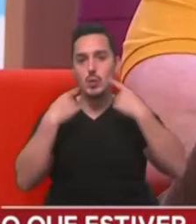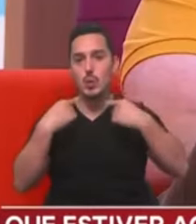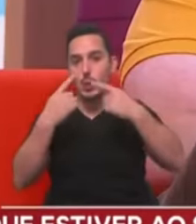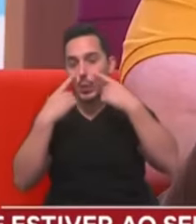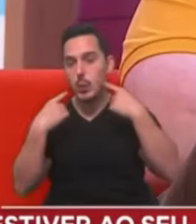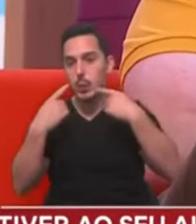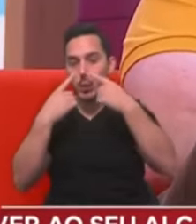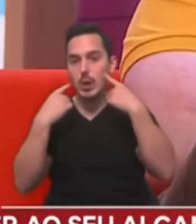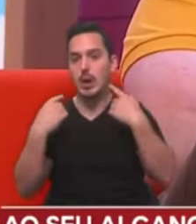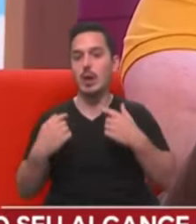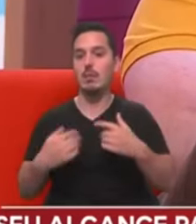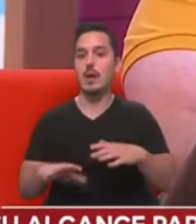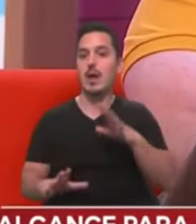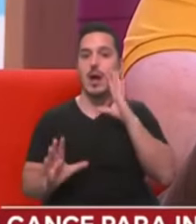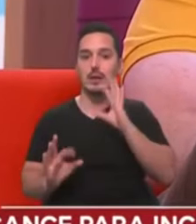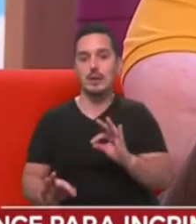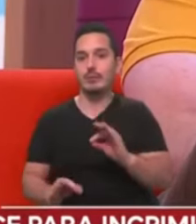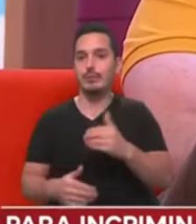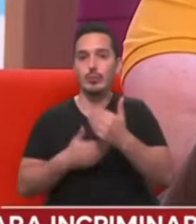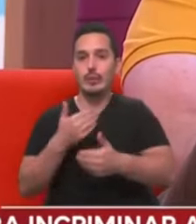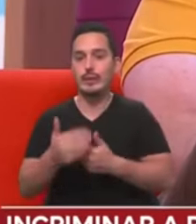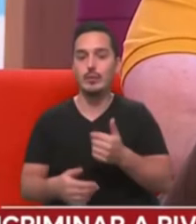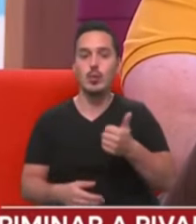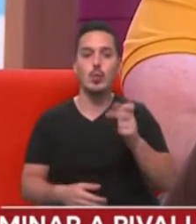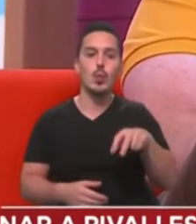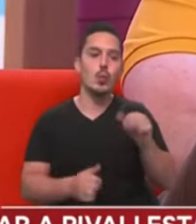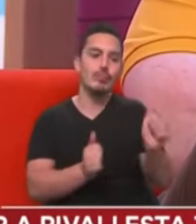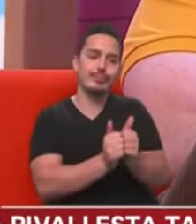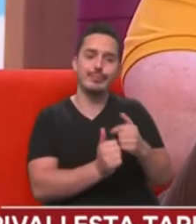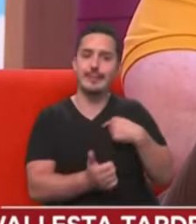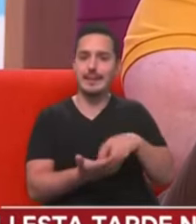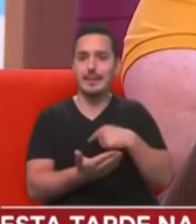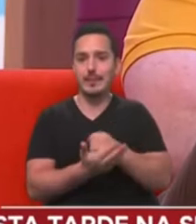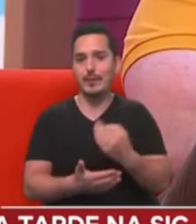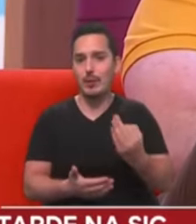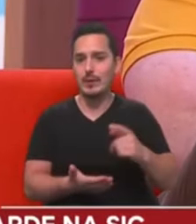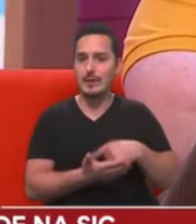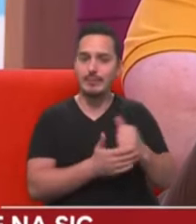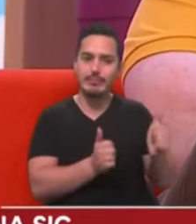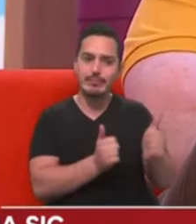mas fazia parte do processo. O Bruno esteve sempre ao meu lado, sempre a dar-me força.